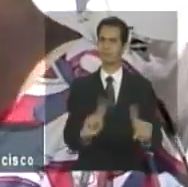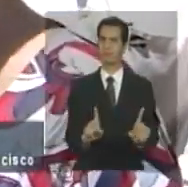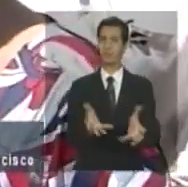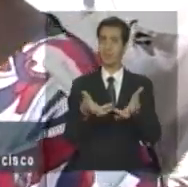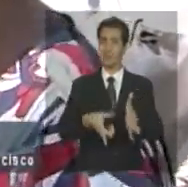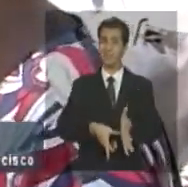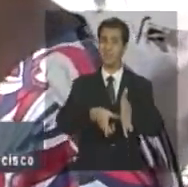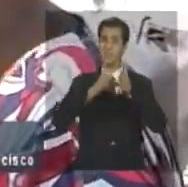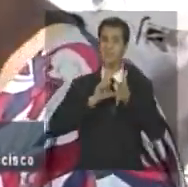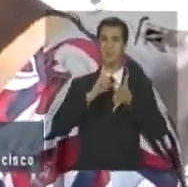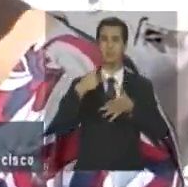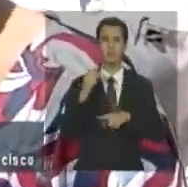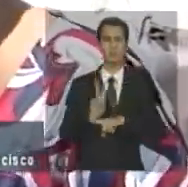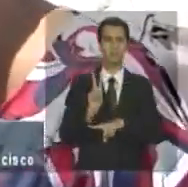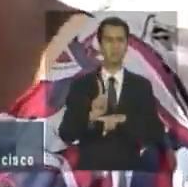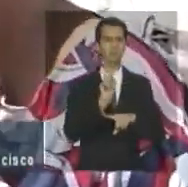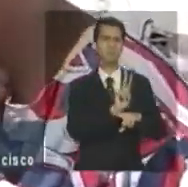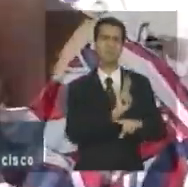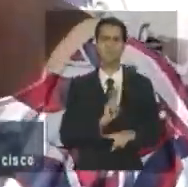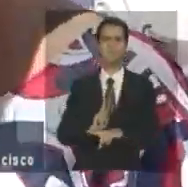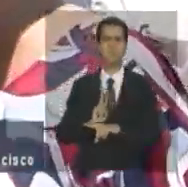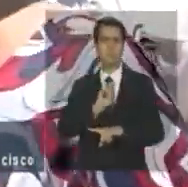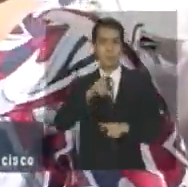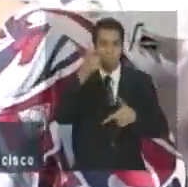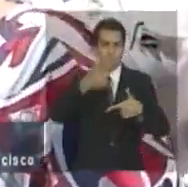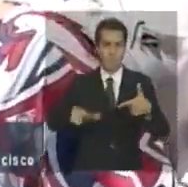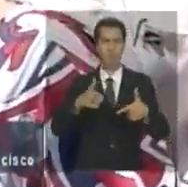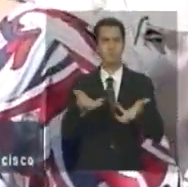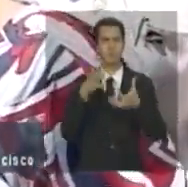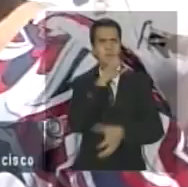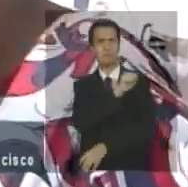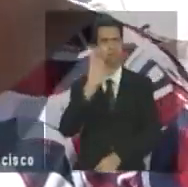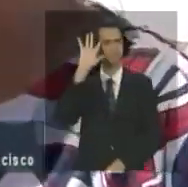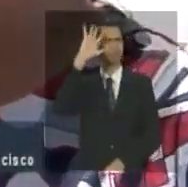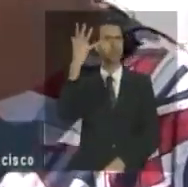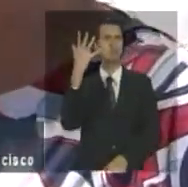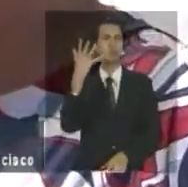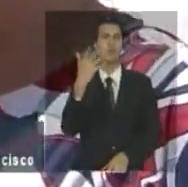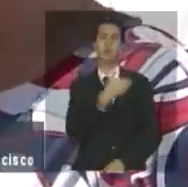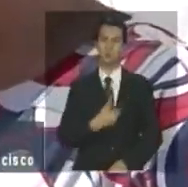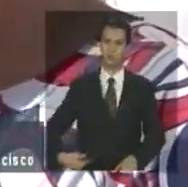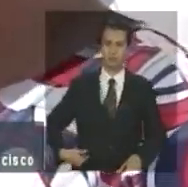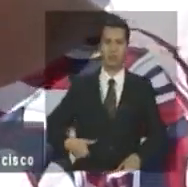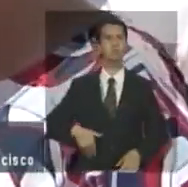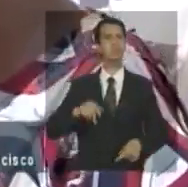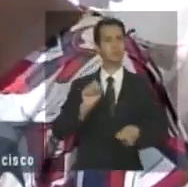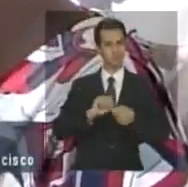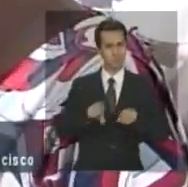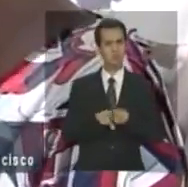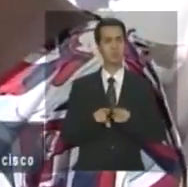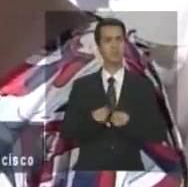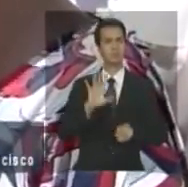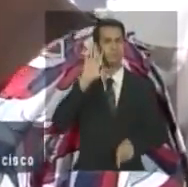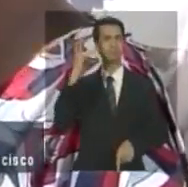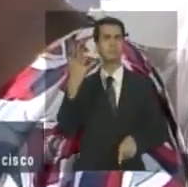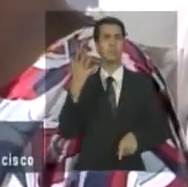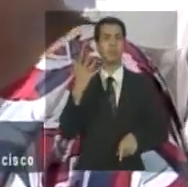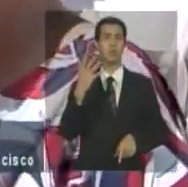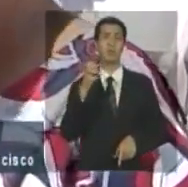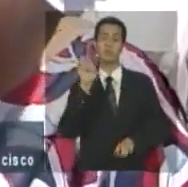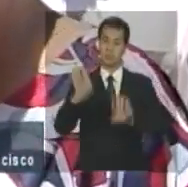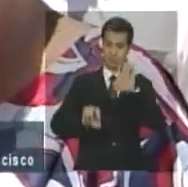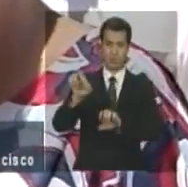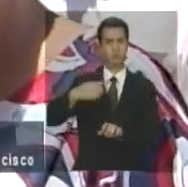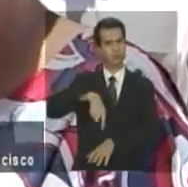permitirá que a gente faça a nossa parte, resolva o que disser respeito ao governo. E permitirá também que a gente cobre dos